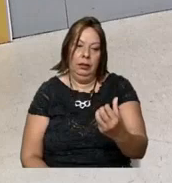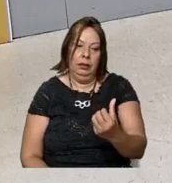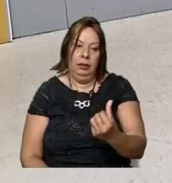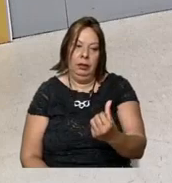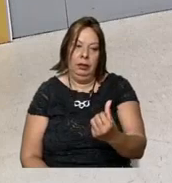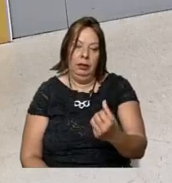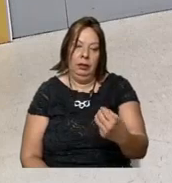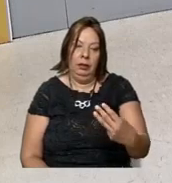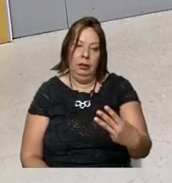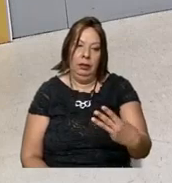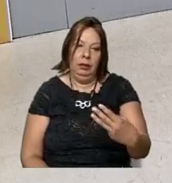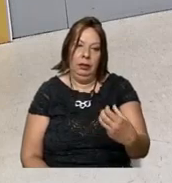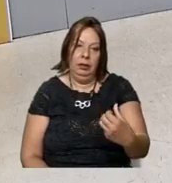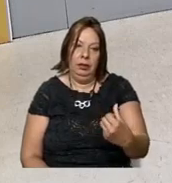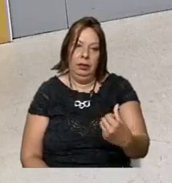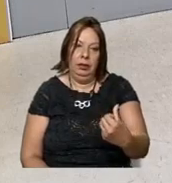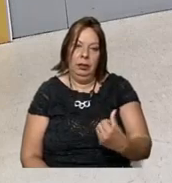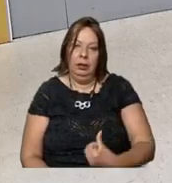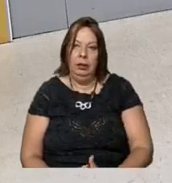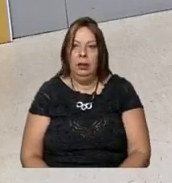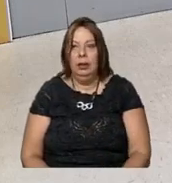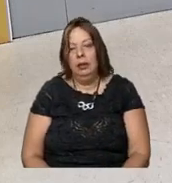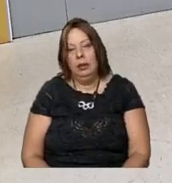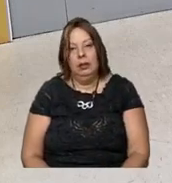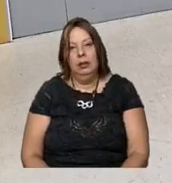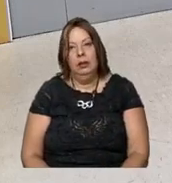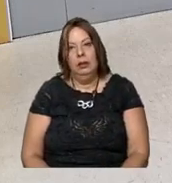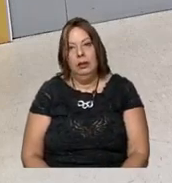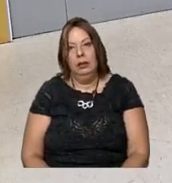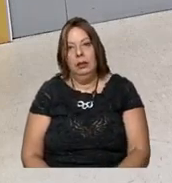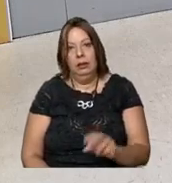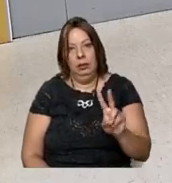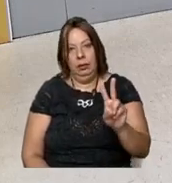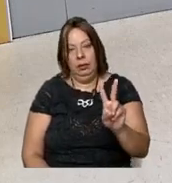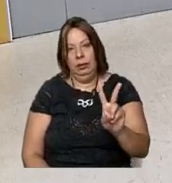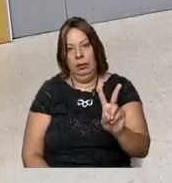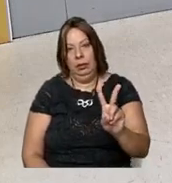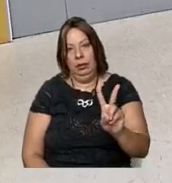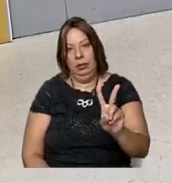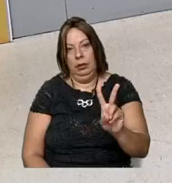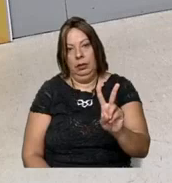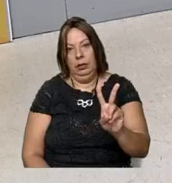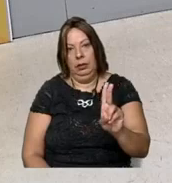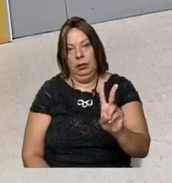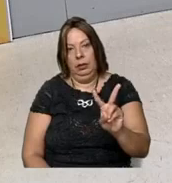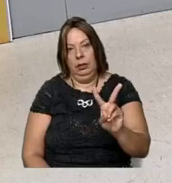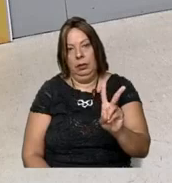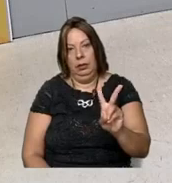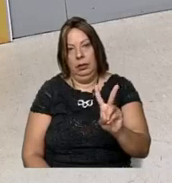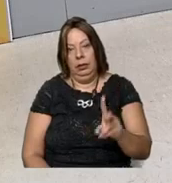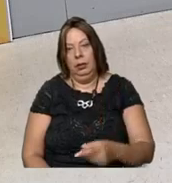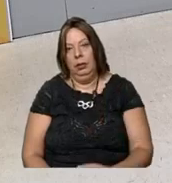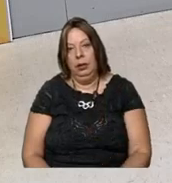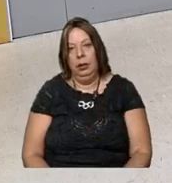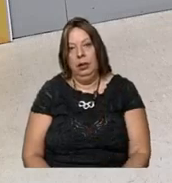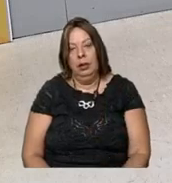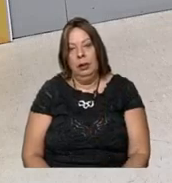36. 45, 44, 36 e agora número 2, marque